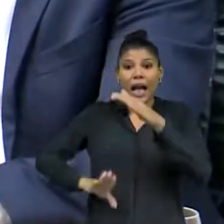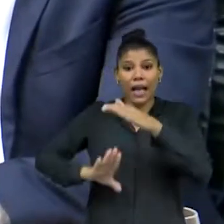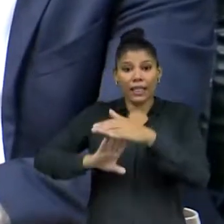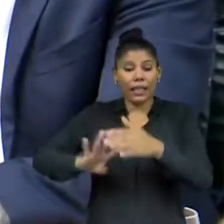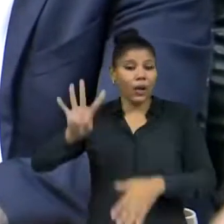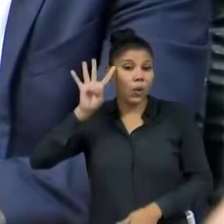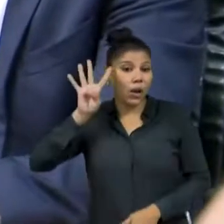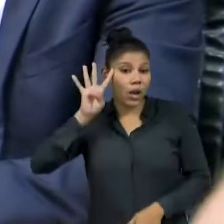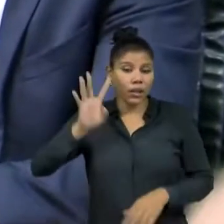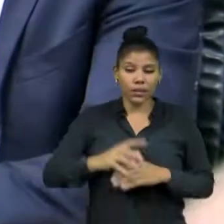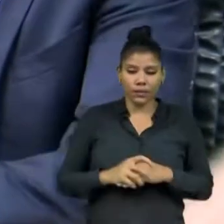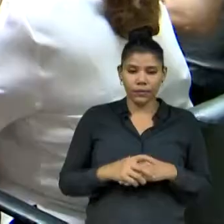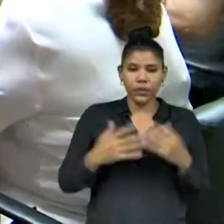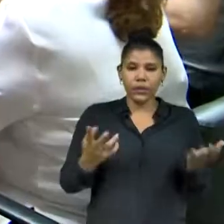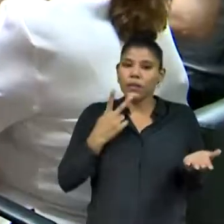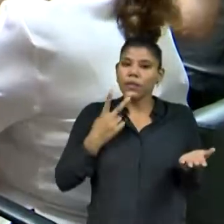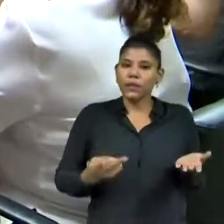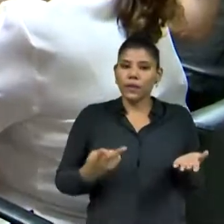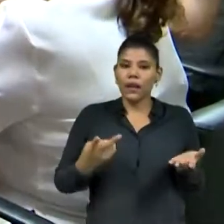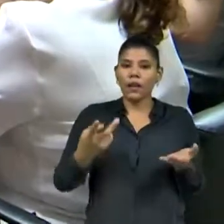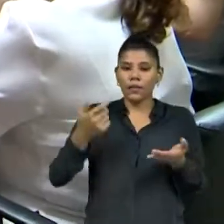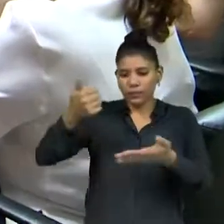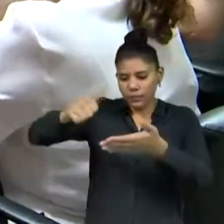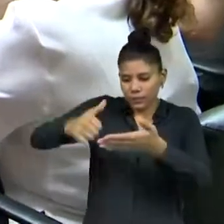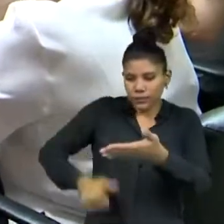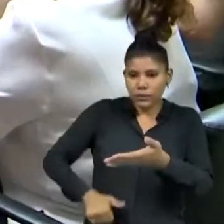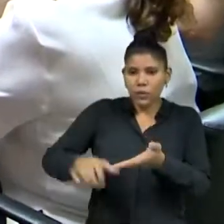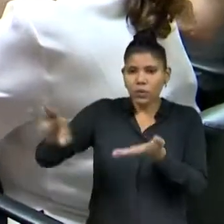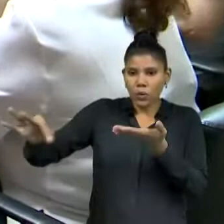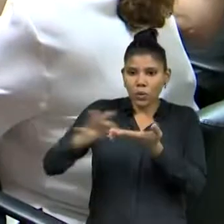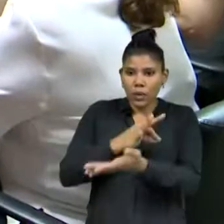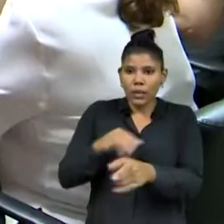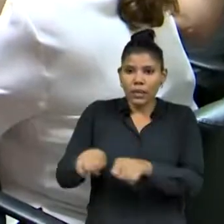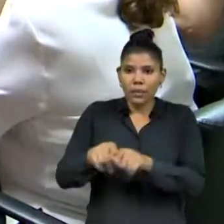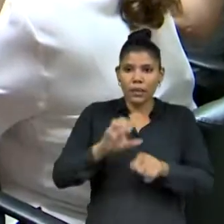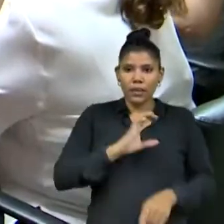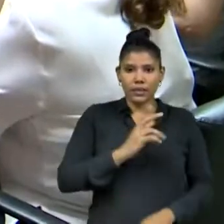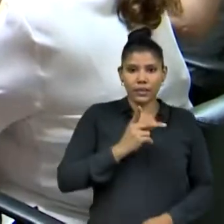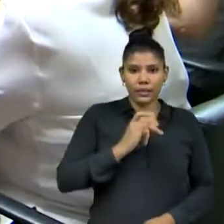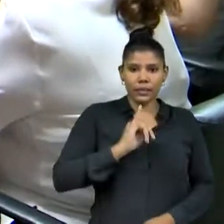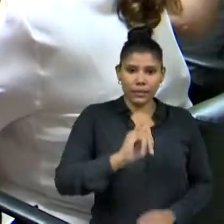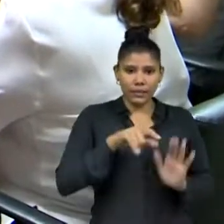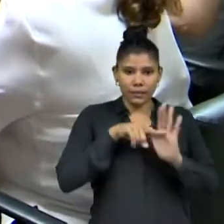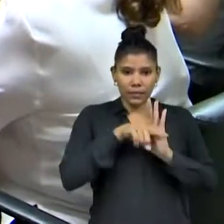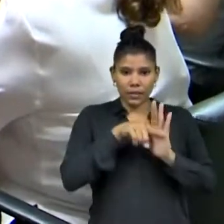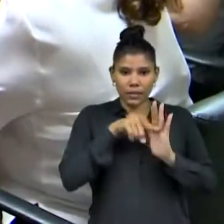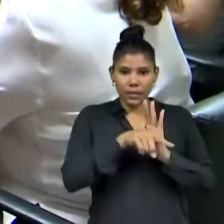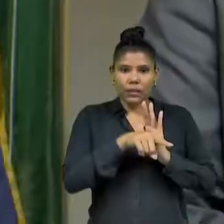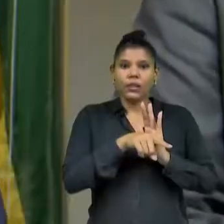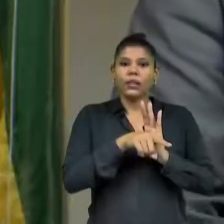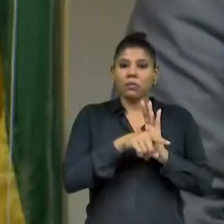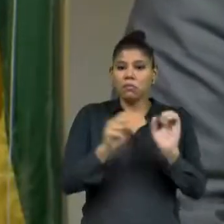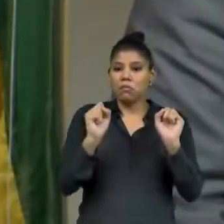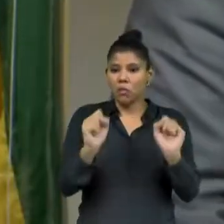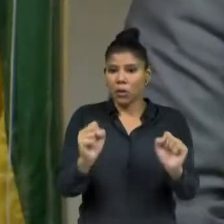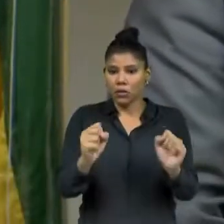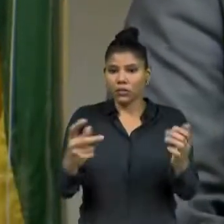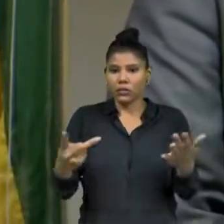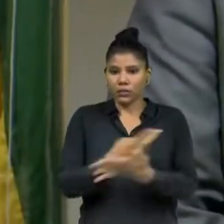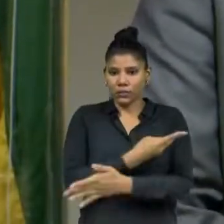uma revisão do contrato com a Enel e a criação de uma comissão parlamentar de inquérito não estão descartadas. Essa